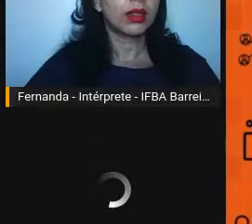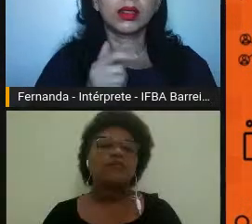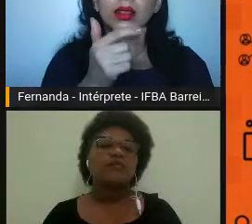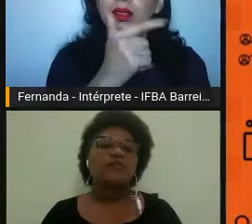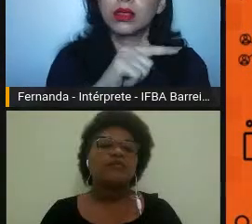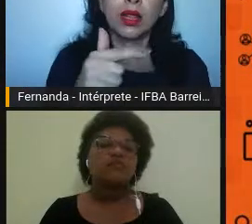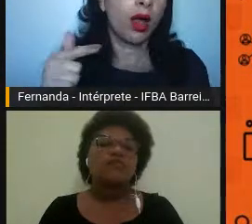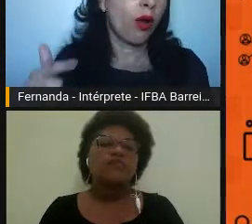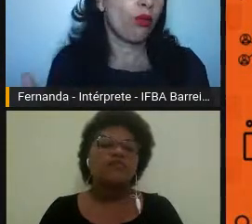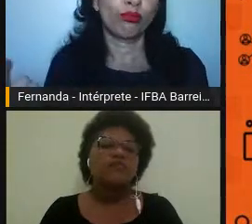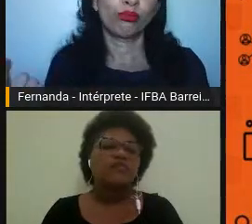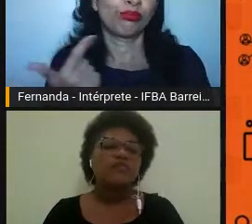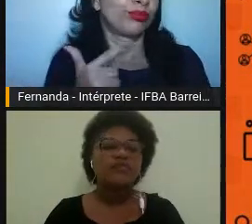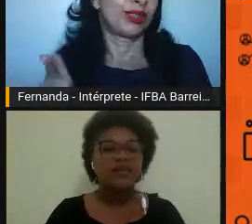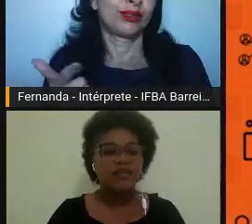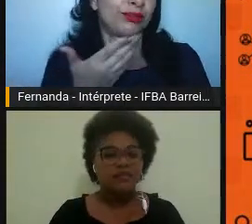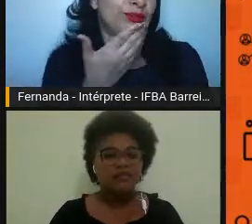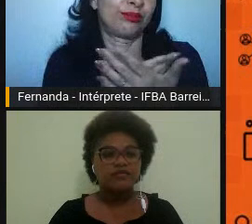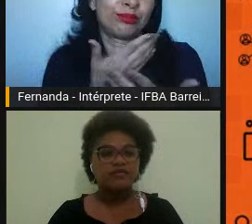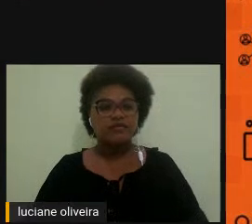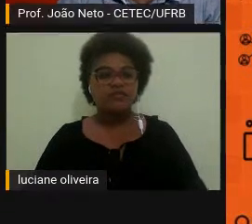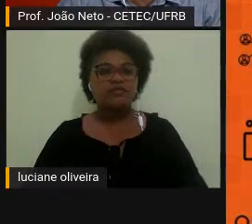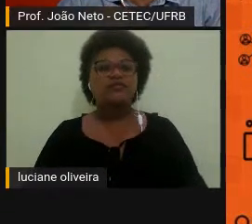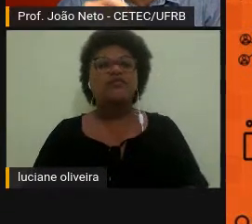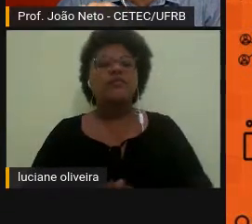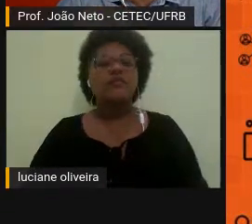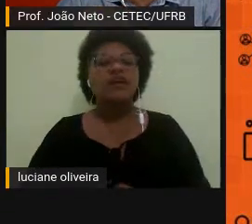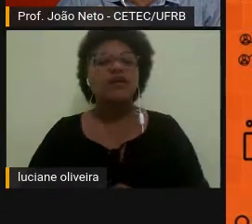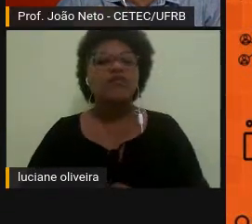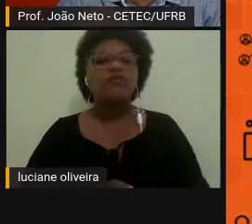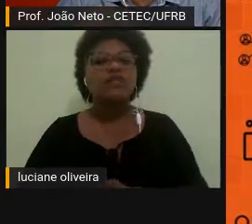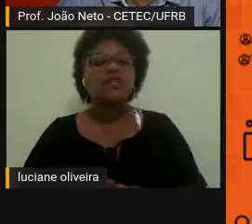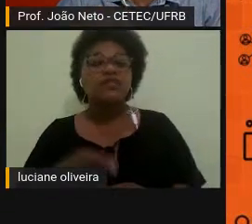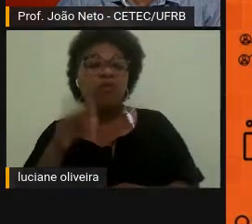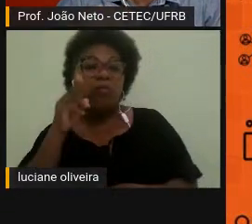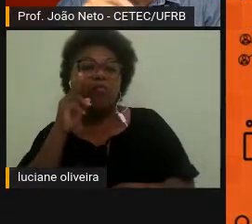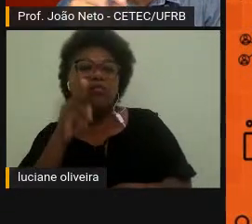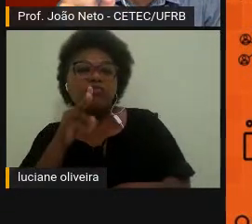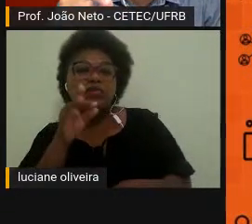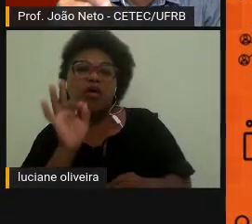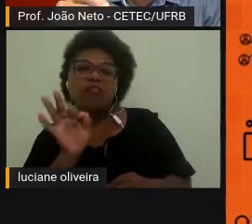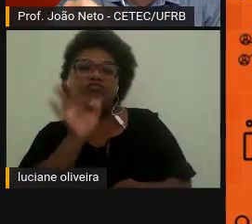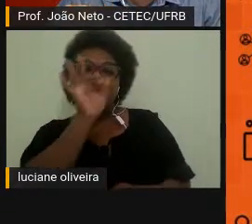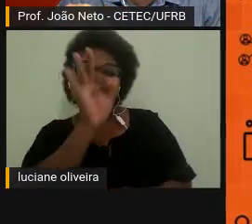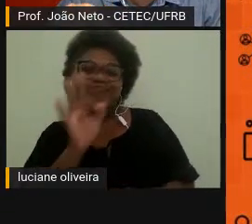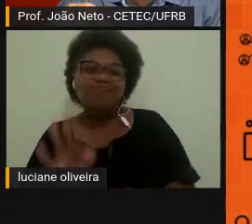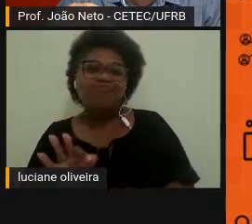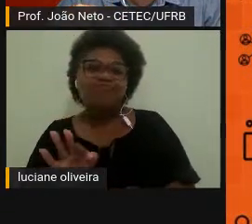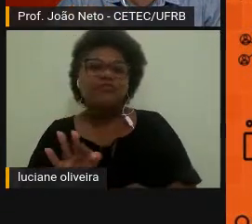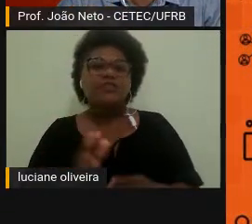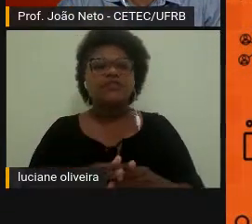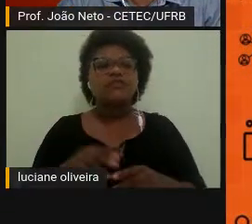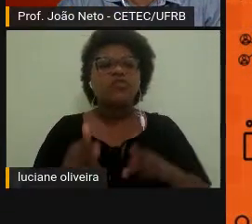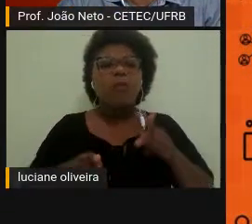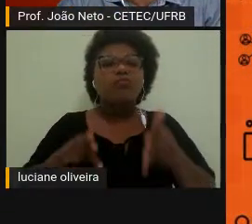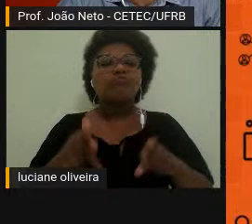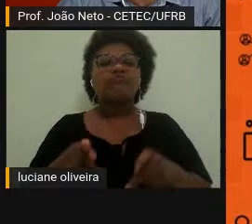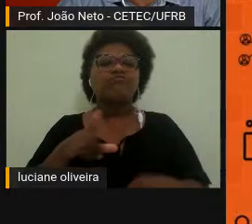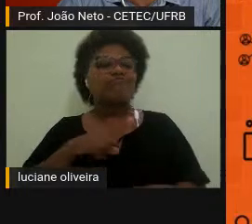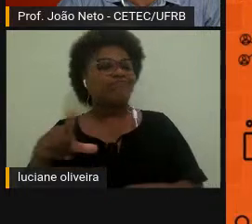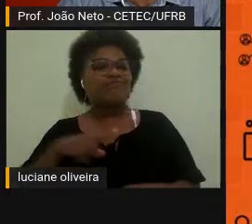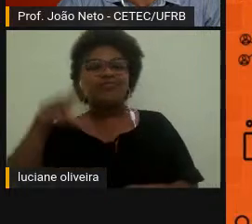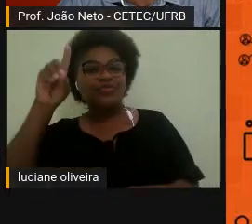instrução essa instrução formal se nós olharmos essa proposição a na população sem deficiência